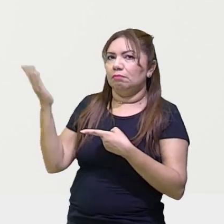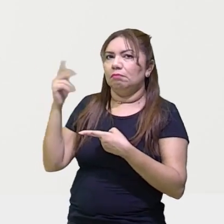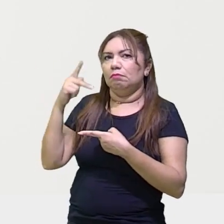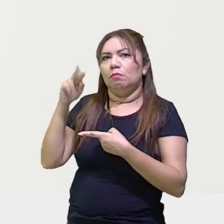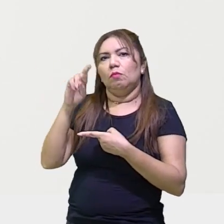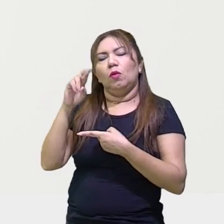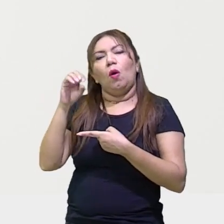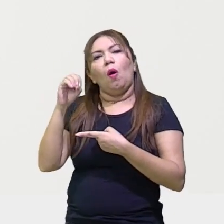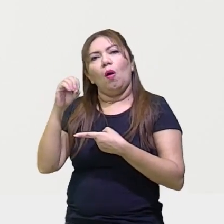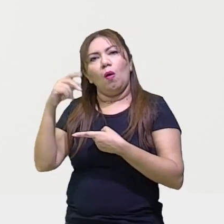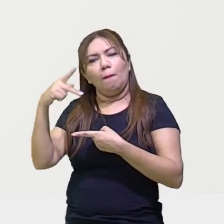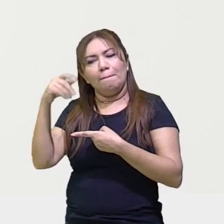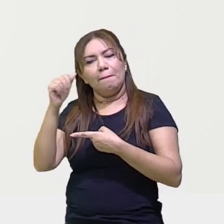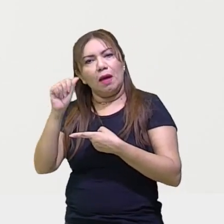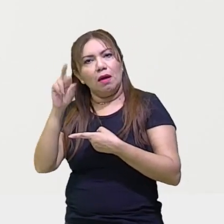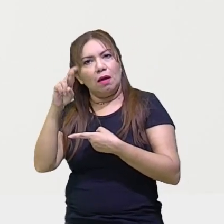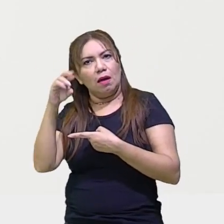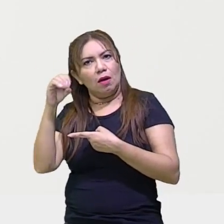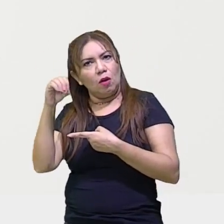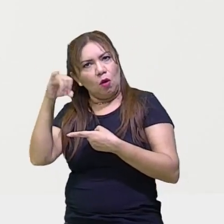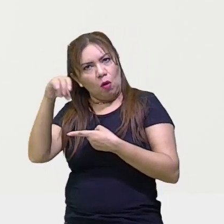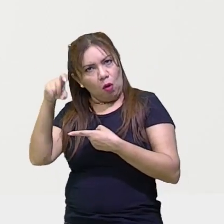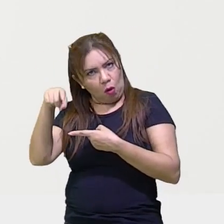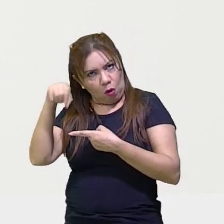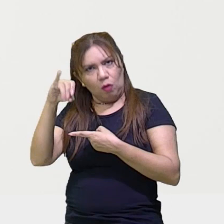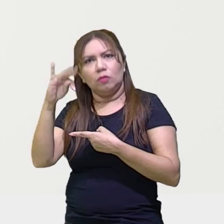proparoxítona. Ela não é paroxítona, ela é